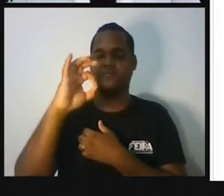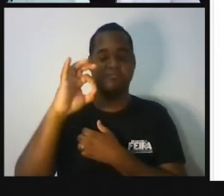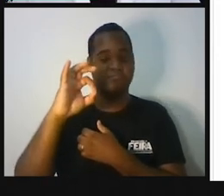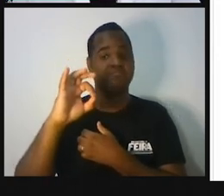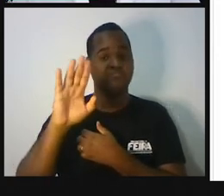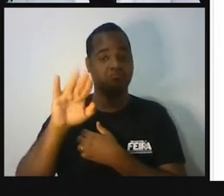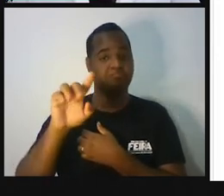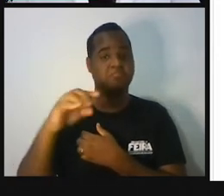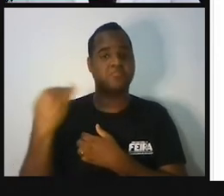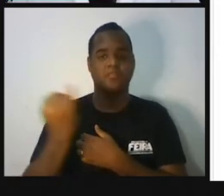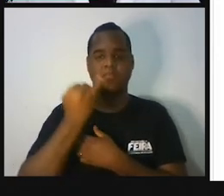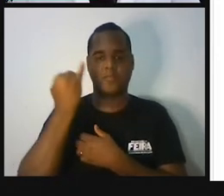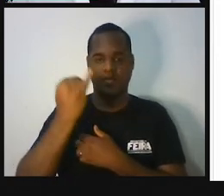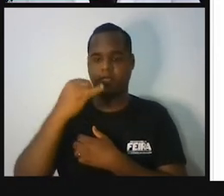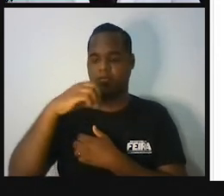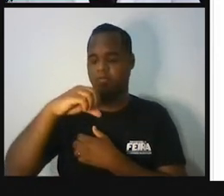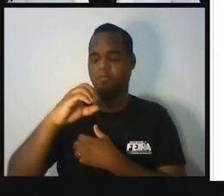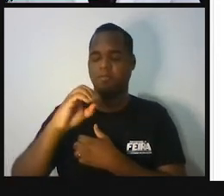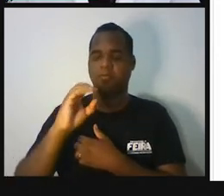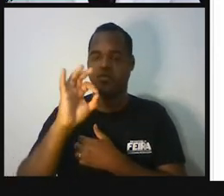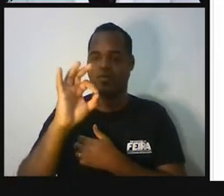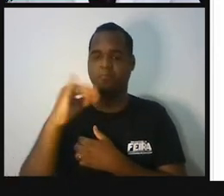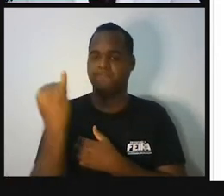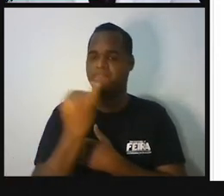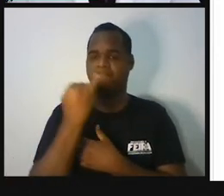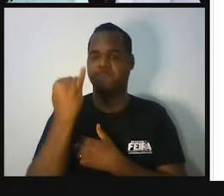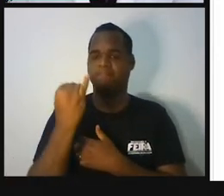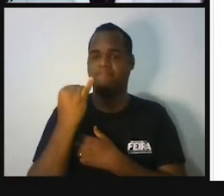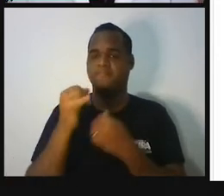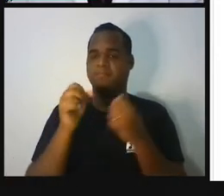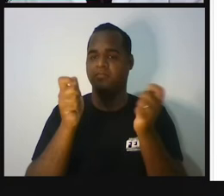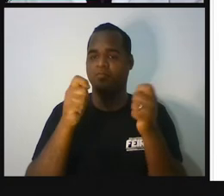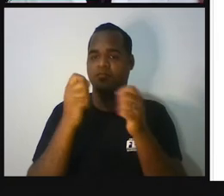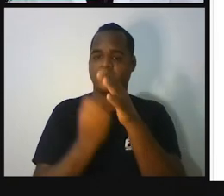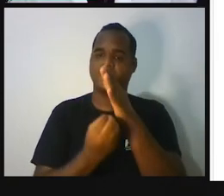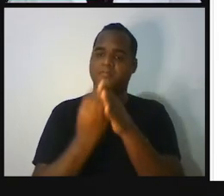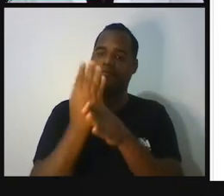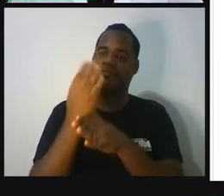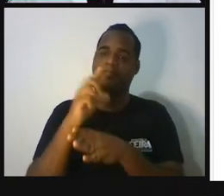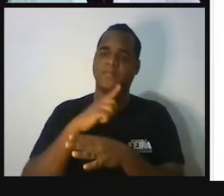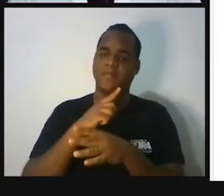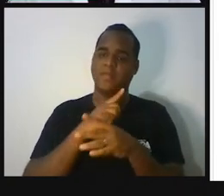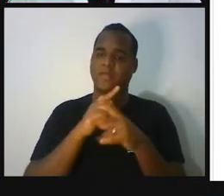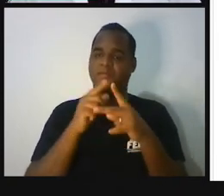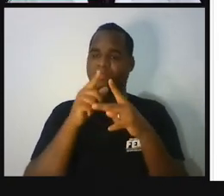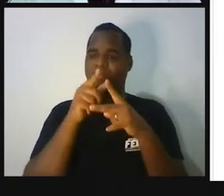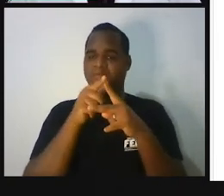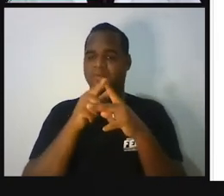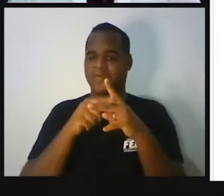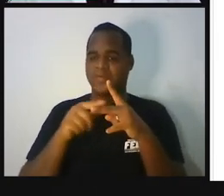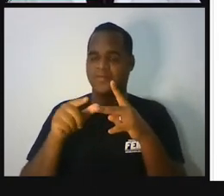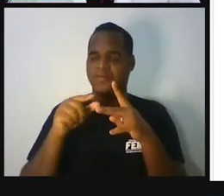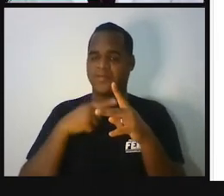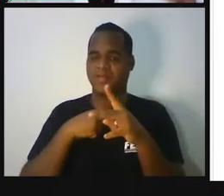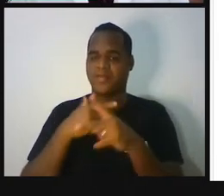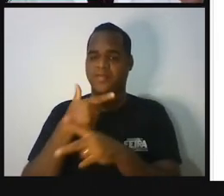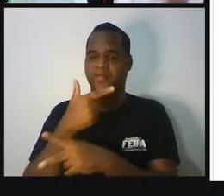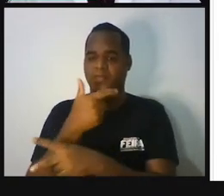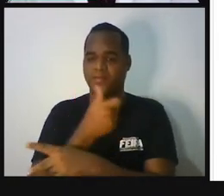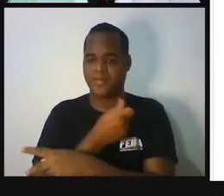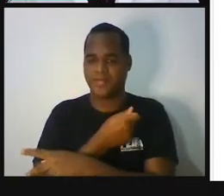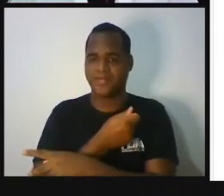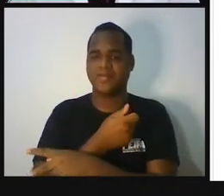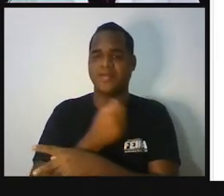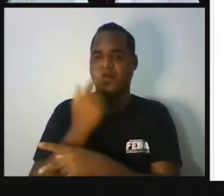graus Esse é importante o que que esse importante esse aqui até apareceu nas agulhinhas lá da injeção